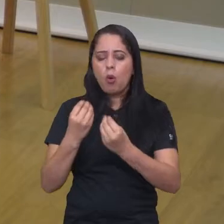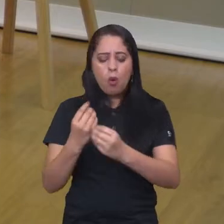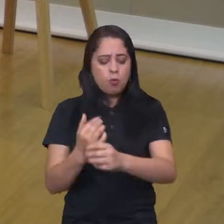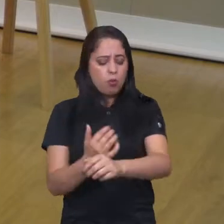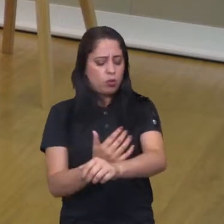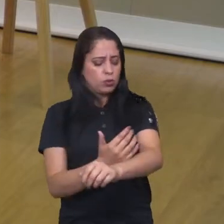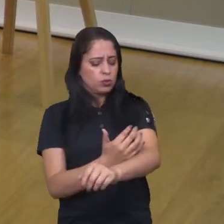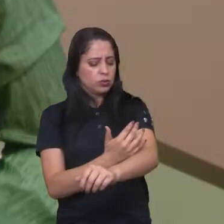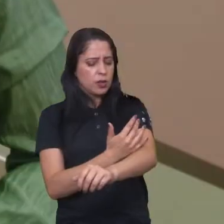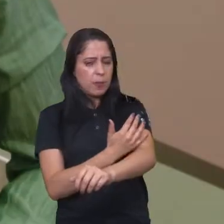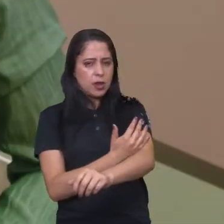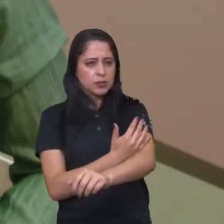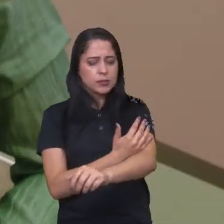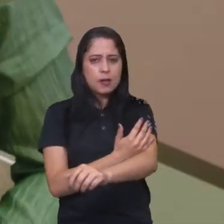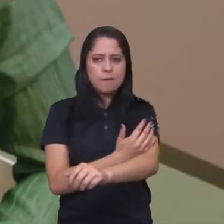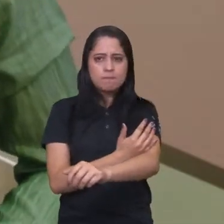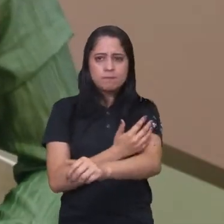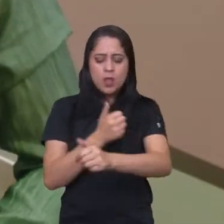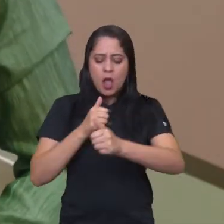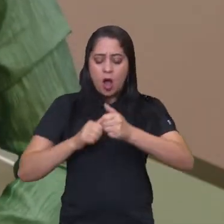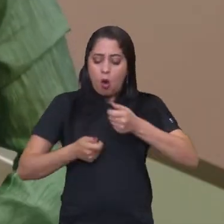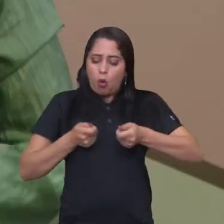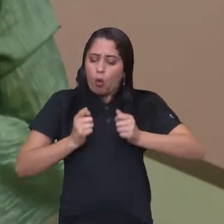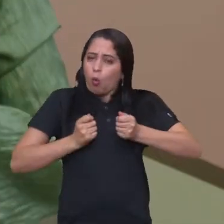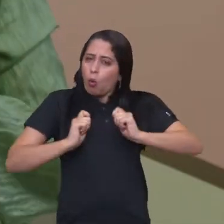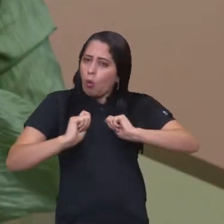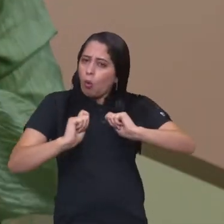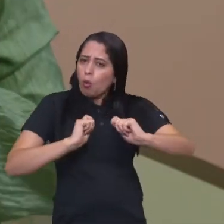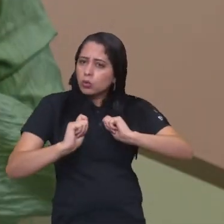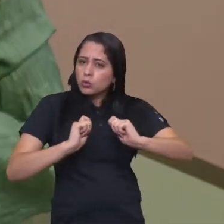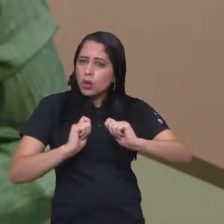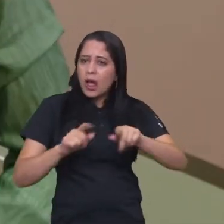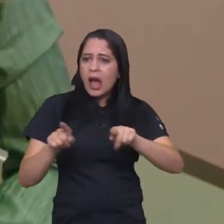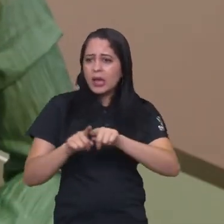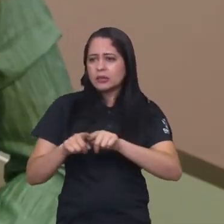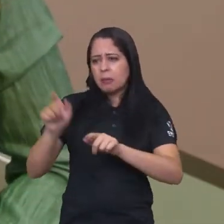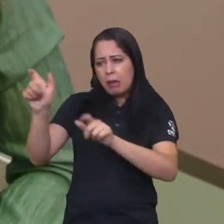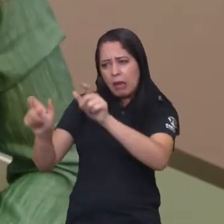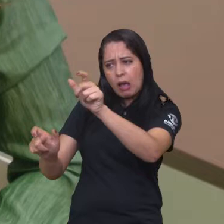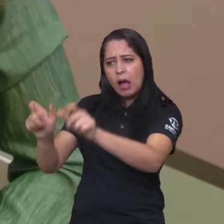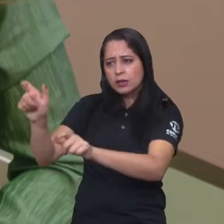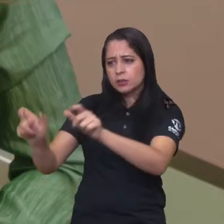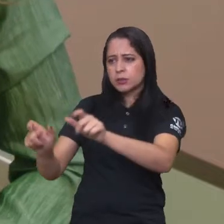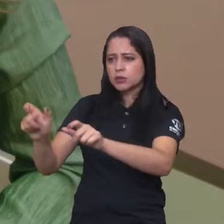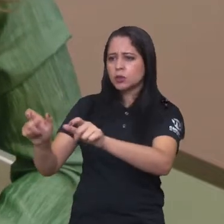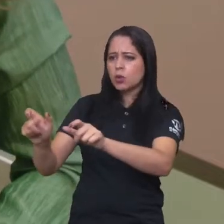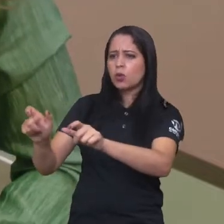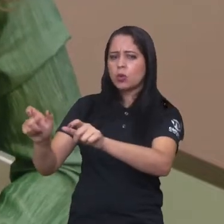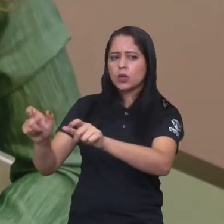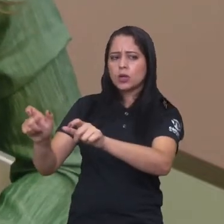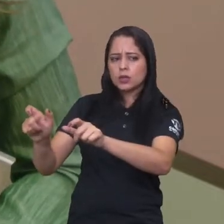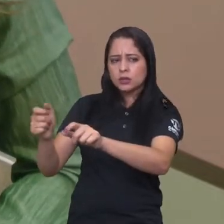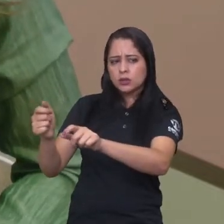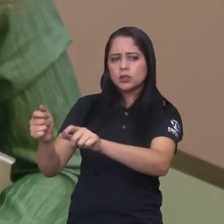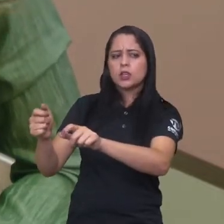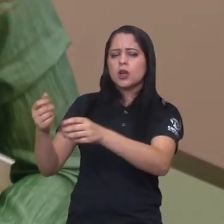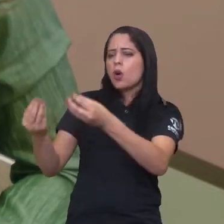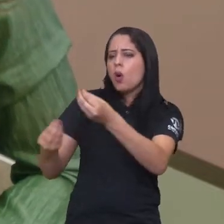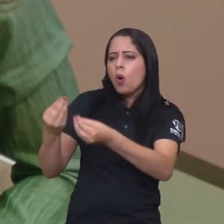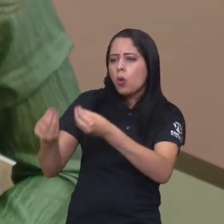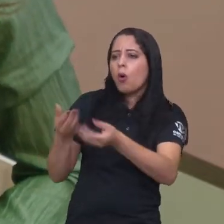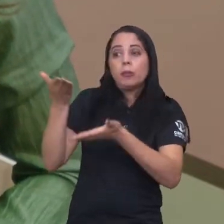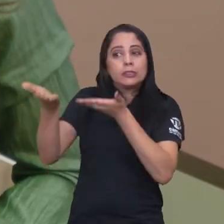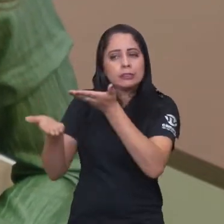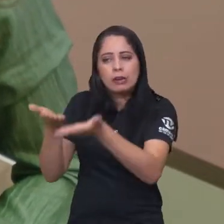os sentimentos e as emoções do outro. É a maneira como a gente lida com esses comportamentos. Então, eu falo que é quando a gente tem essa